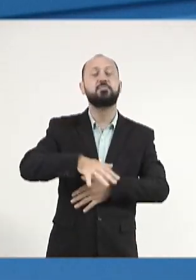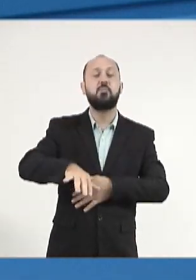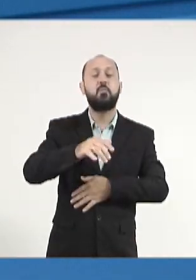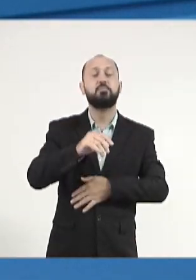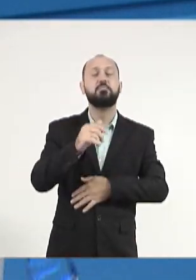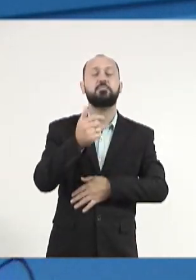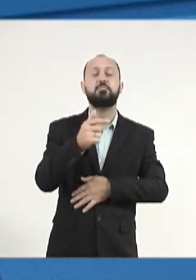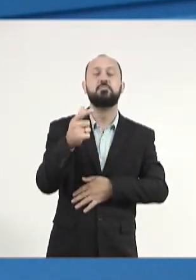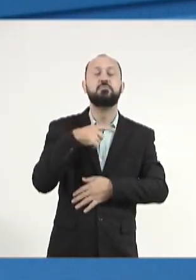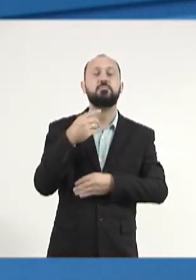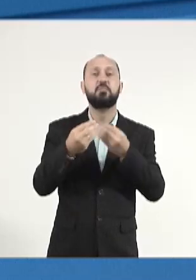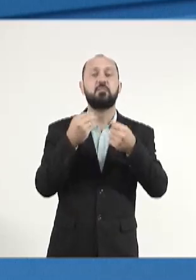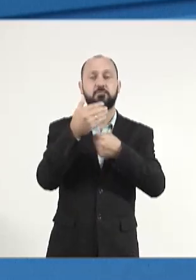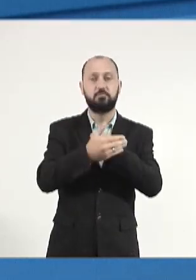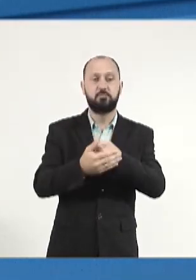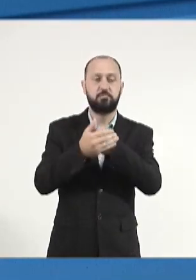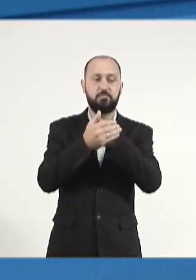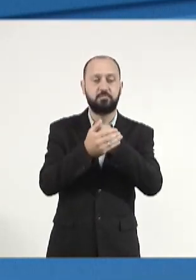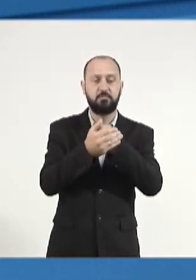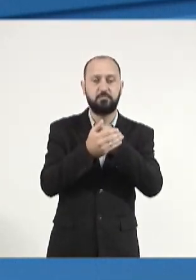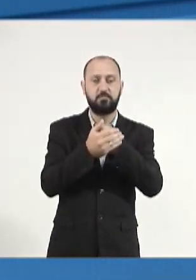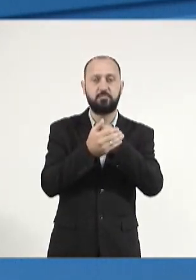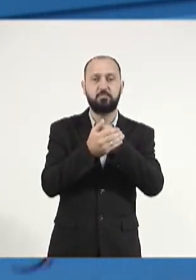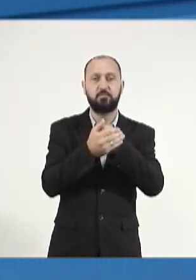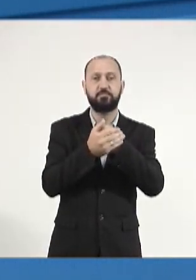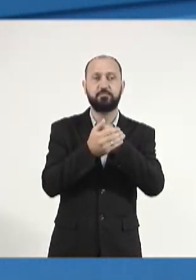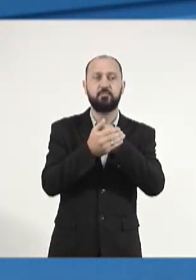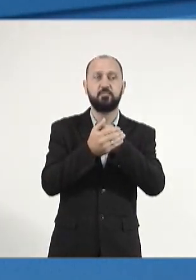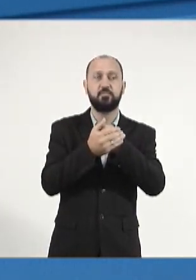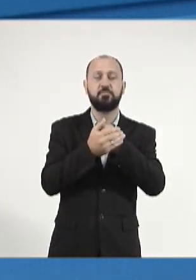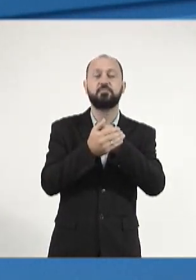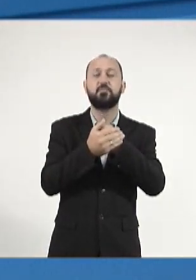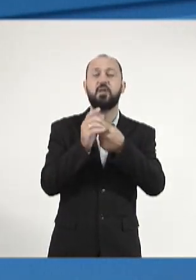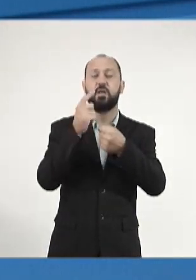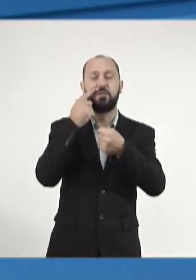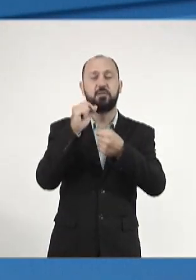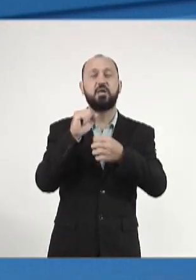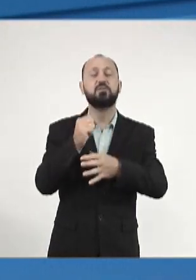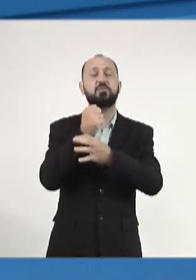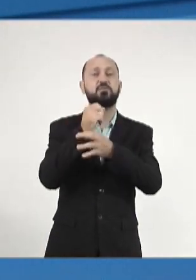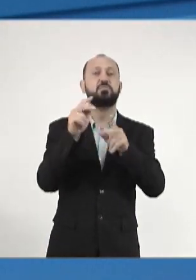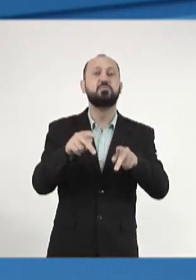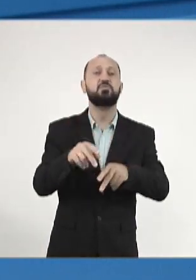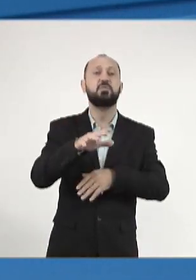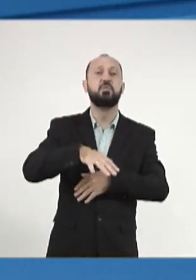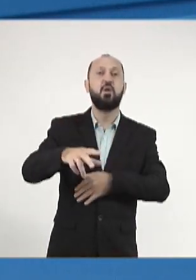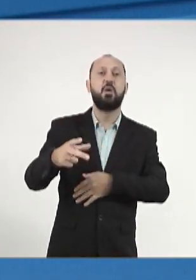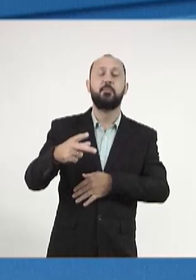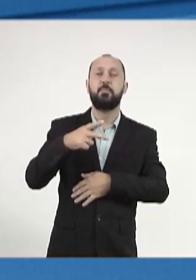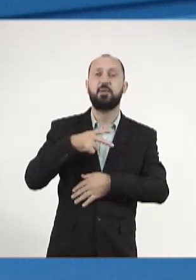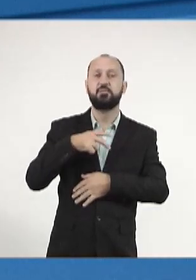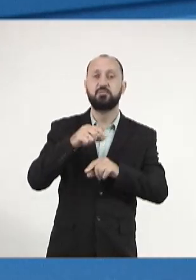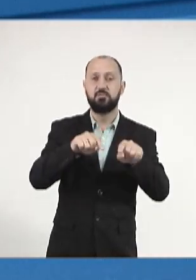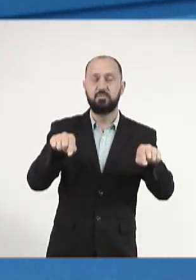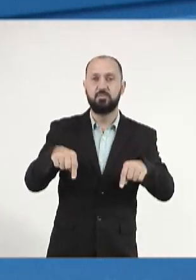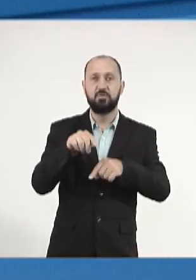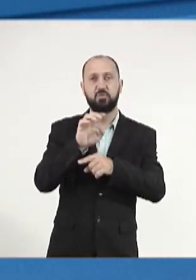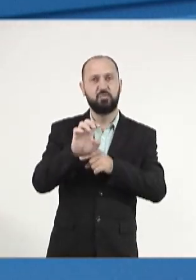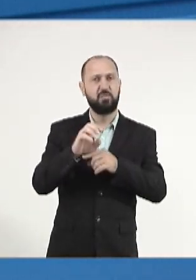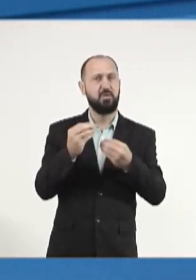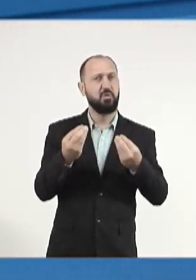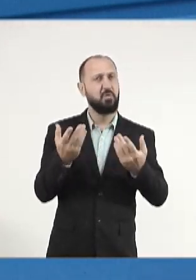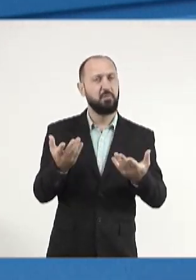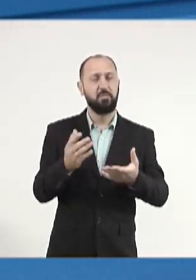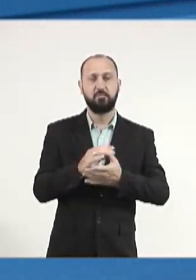tem tanta proteção da segurança pública do Estado, como tem uma área privada, uma fazenda no Estado.